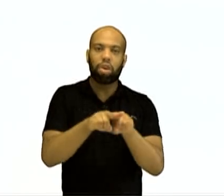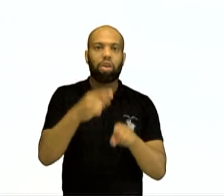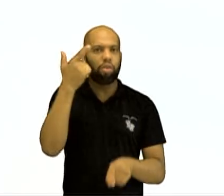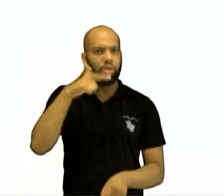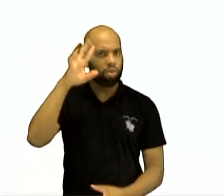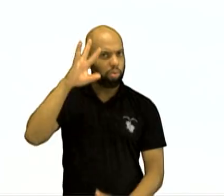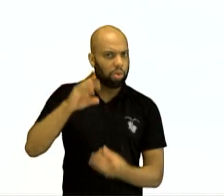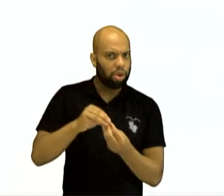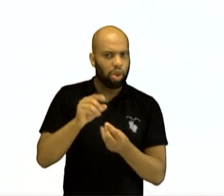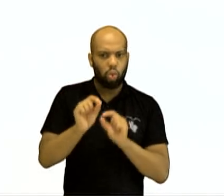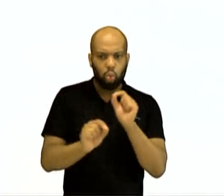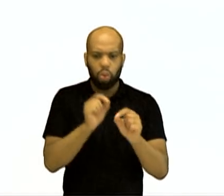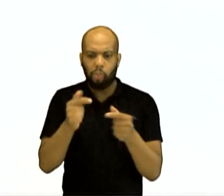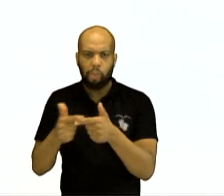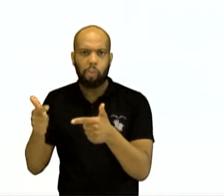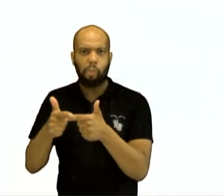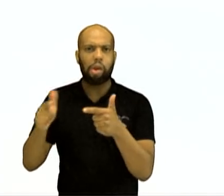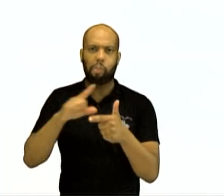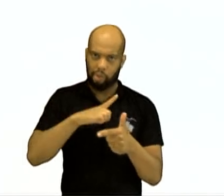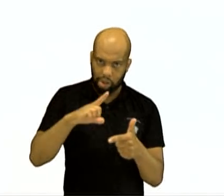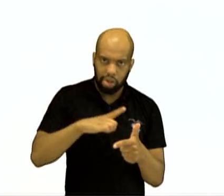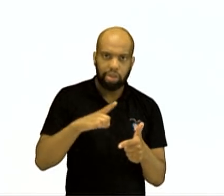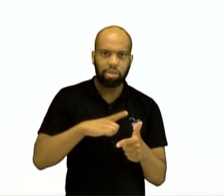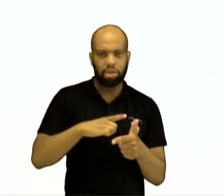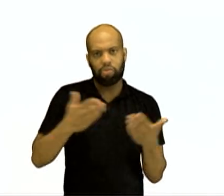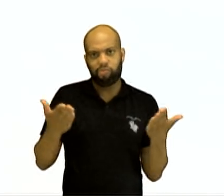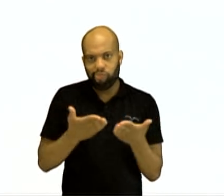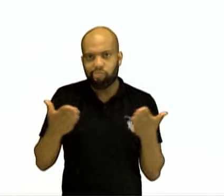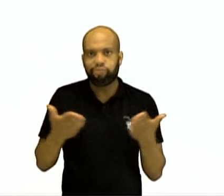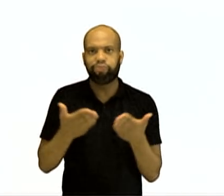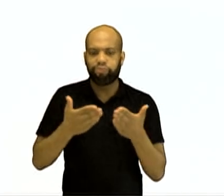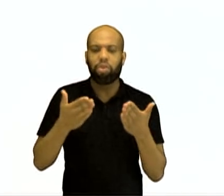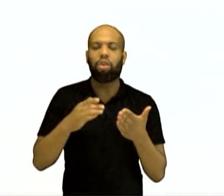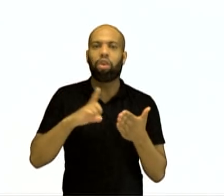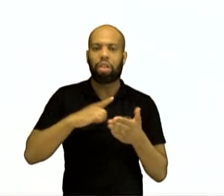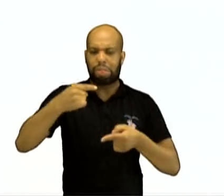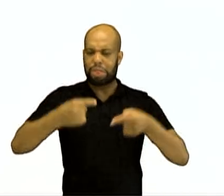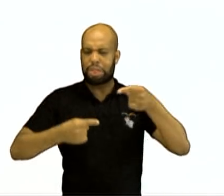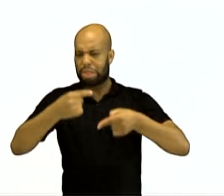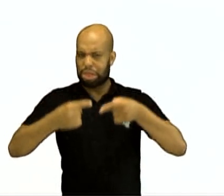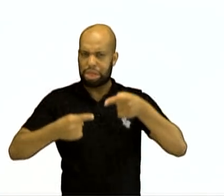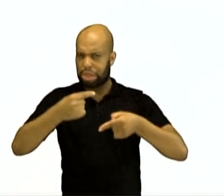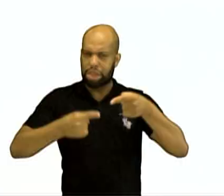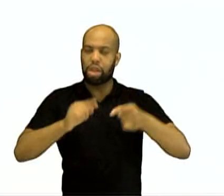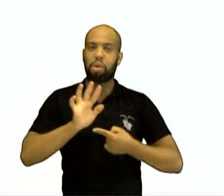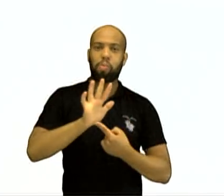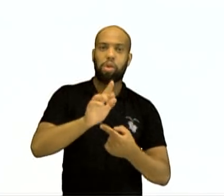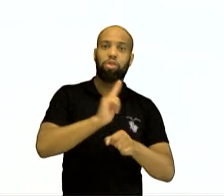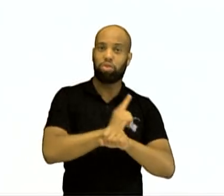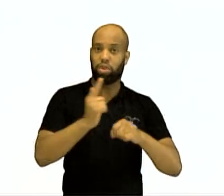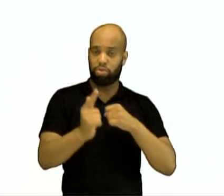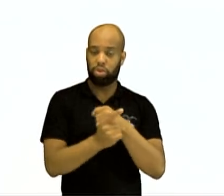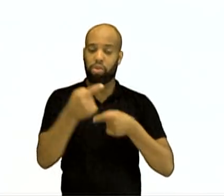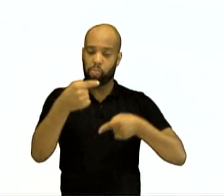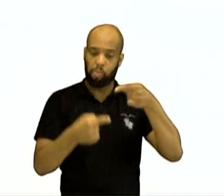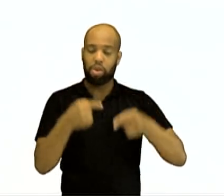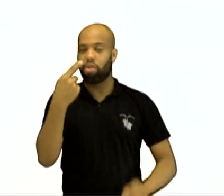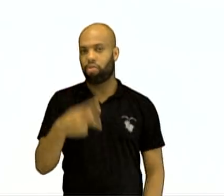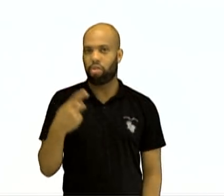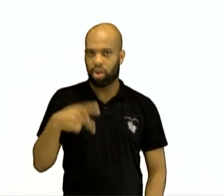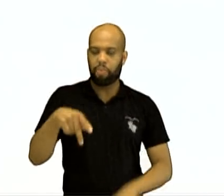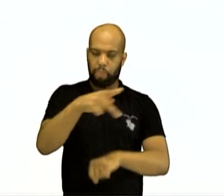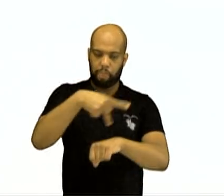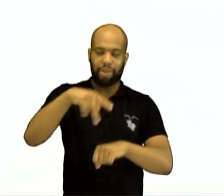e tensões na contemporaneidade, ou atualmente, com destaque para as situações geopolíticas no nosso país, no